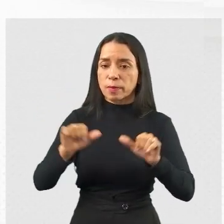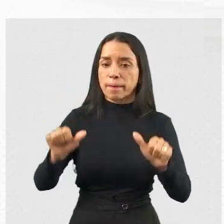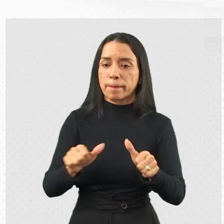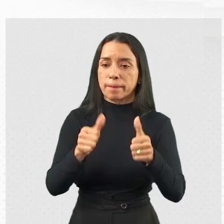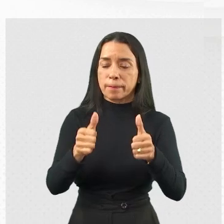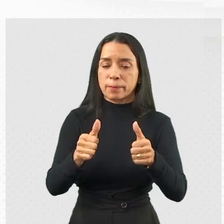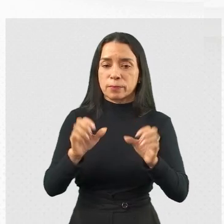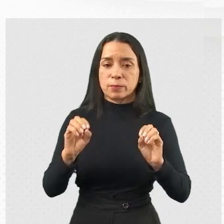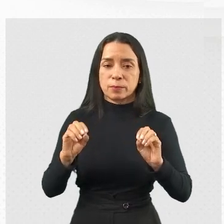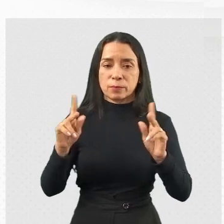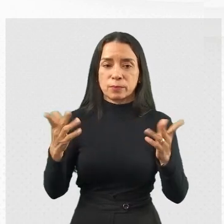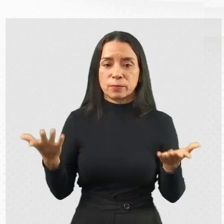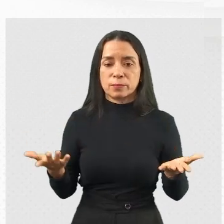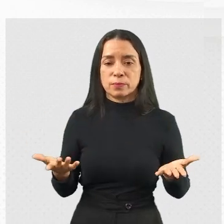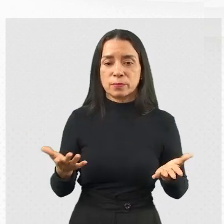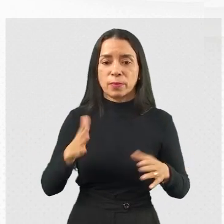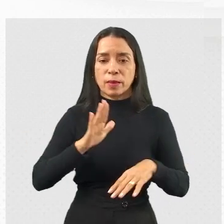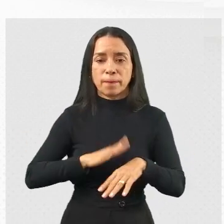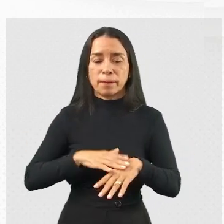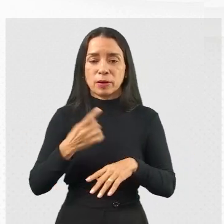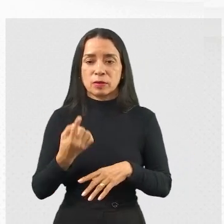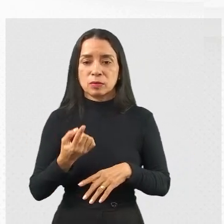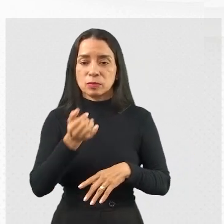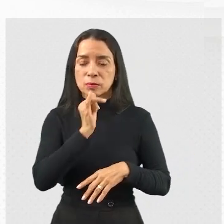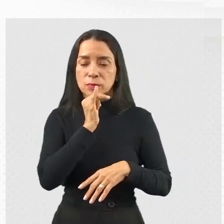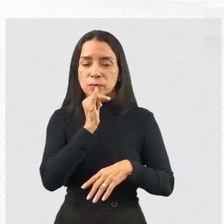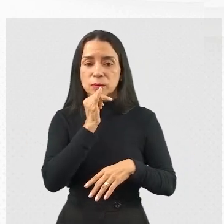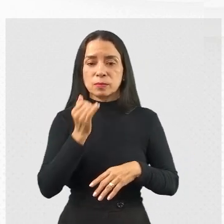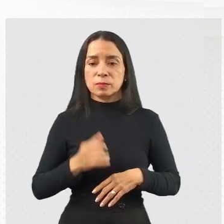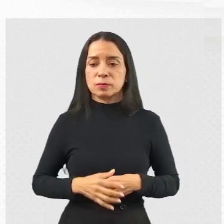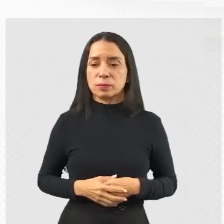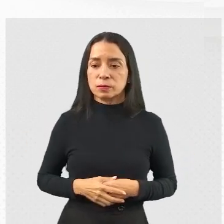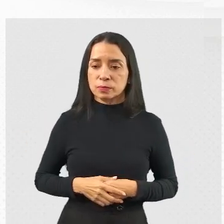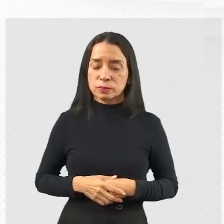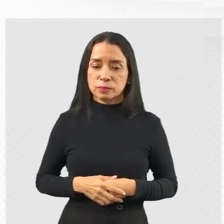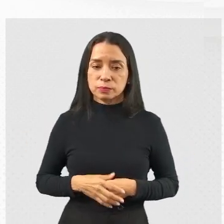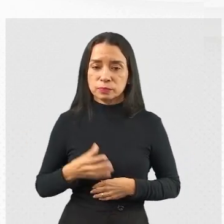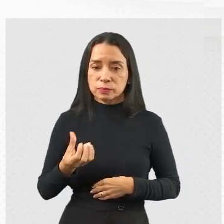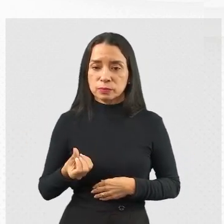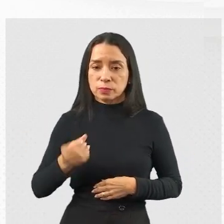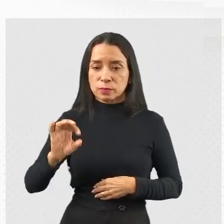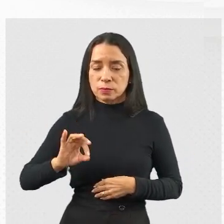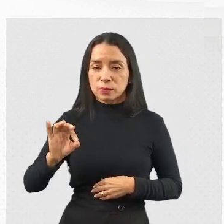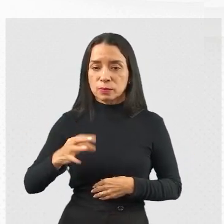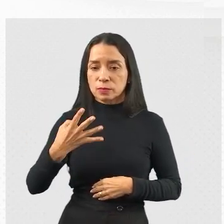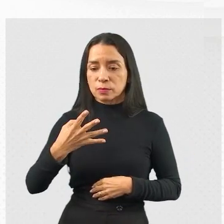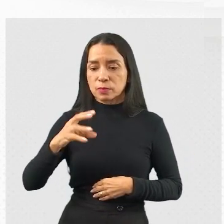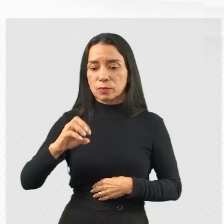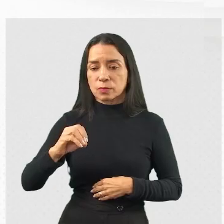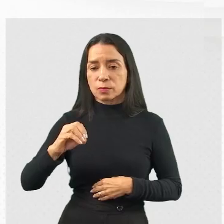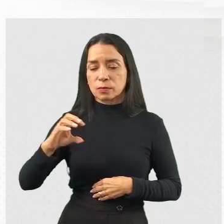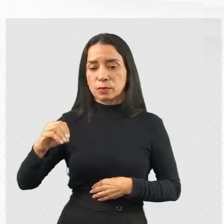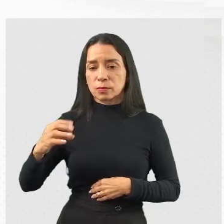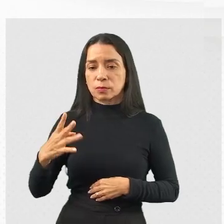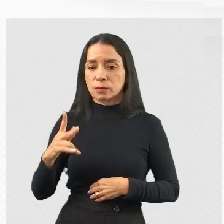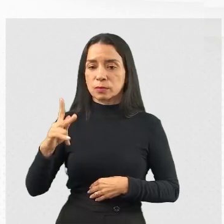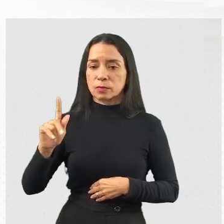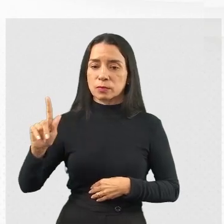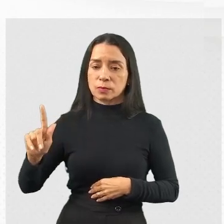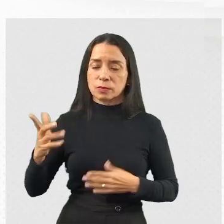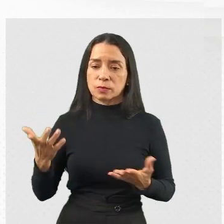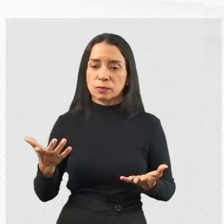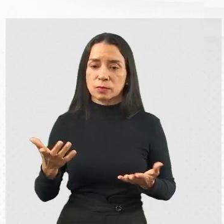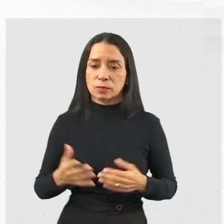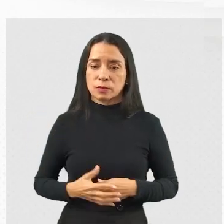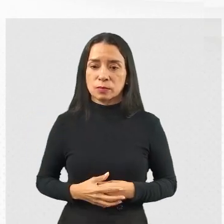Beleza? Vamos fazer mais um exemplo. Ó, 6% de 400 quilos. Então